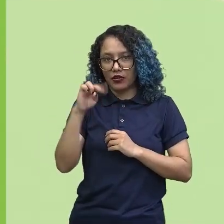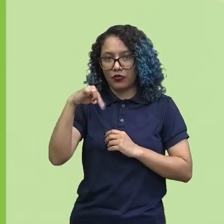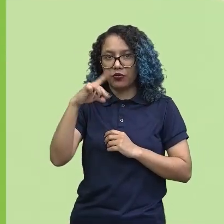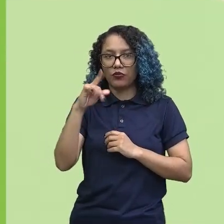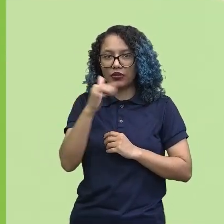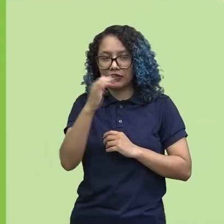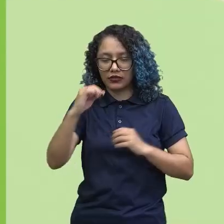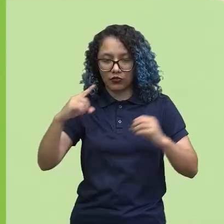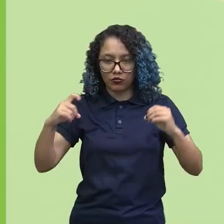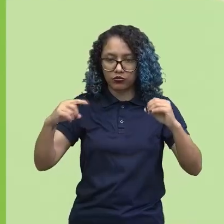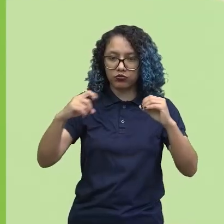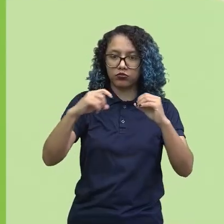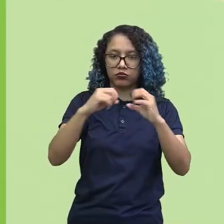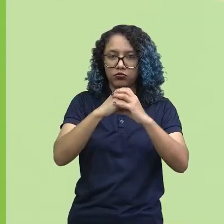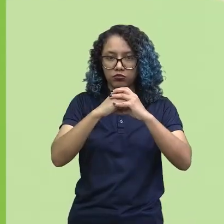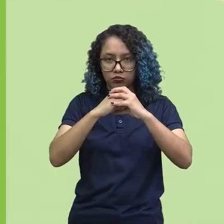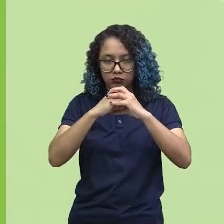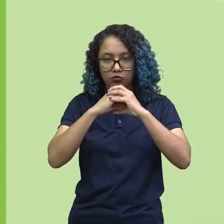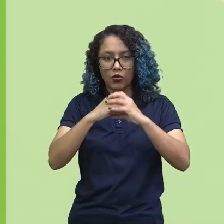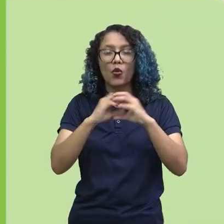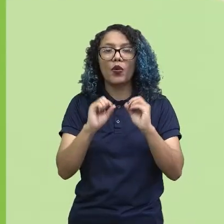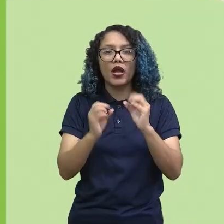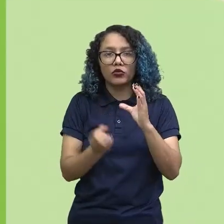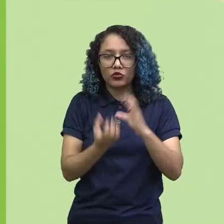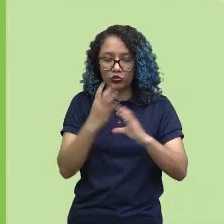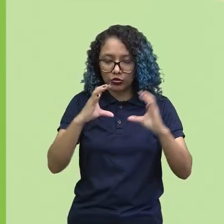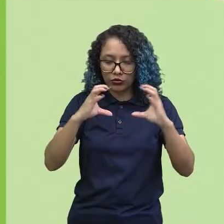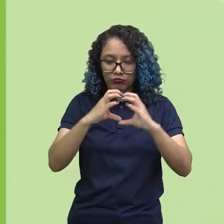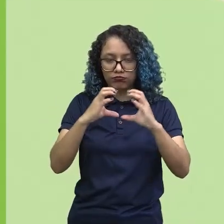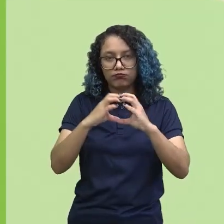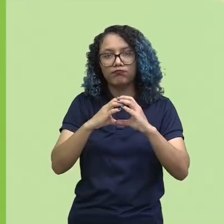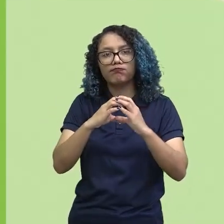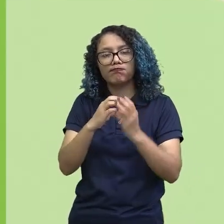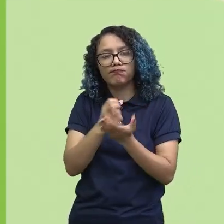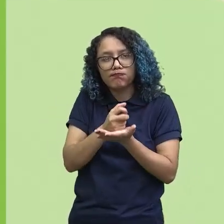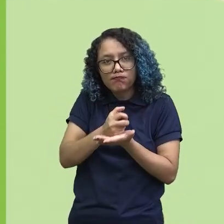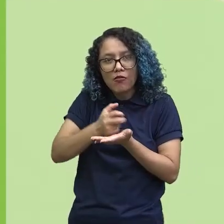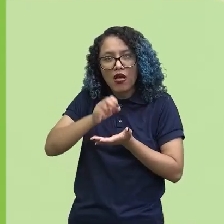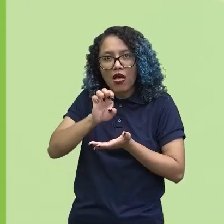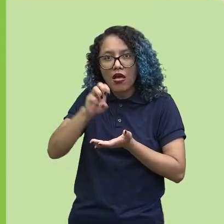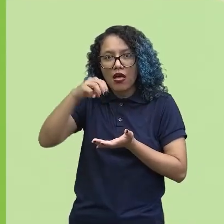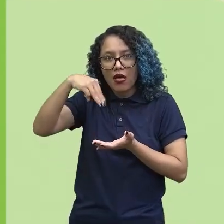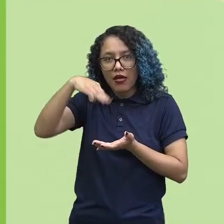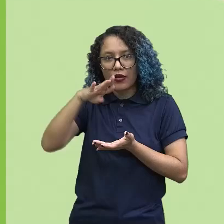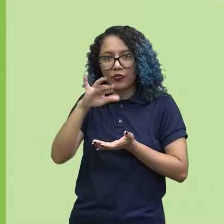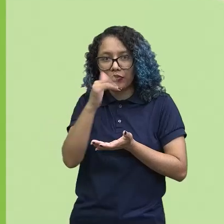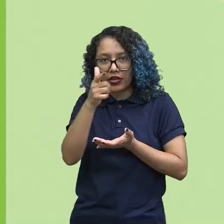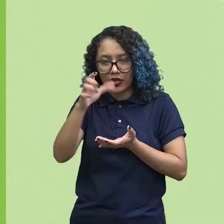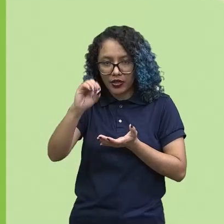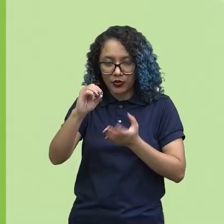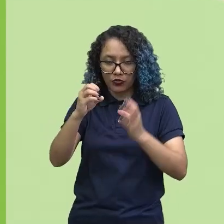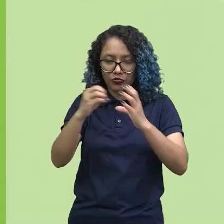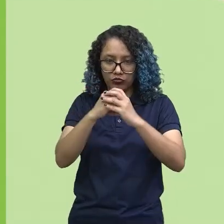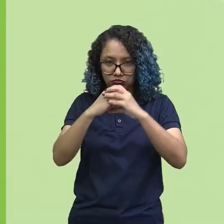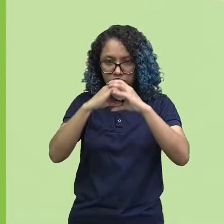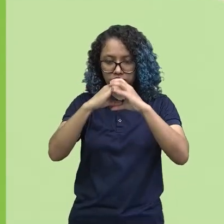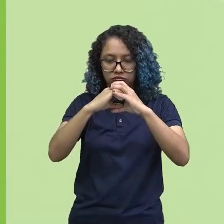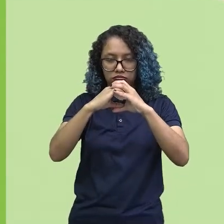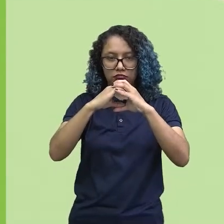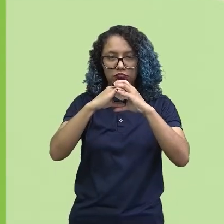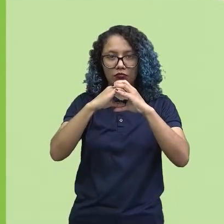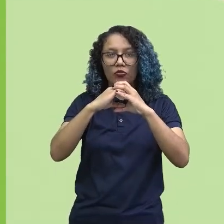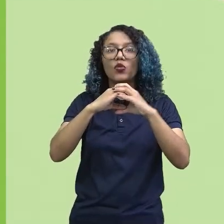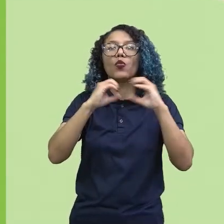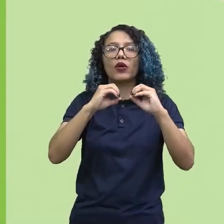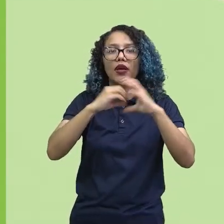vai acontecer? A formação ali do embrião. E o embrião, que é aquela célula ali fecundada, ele vai se